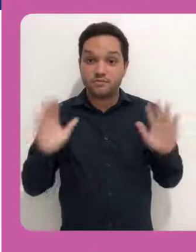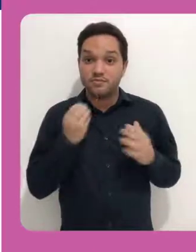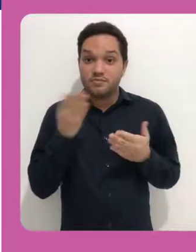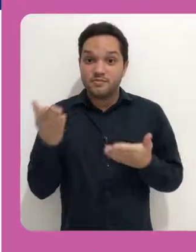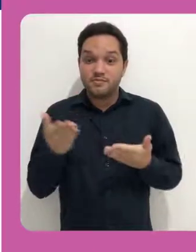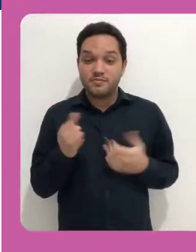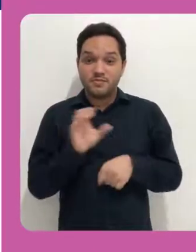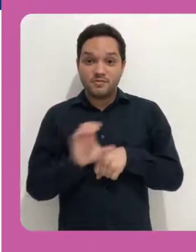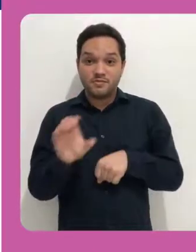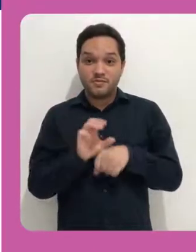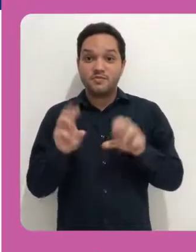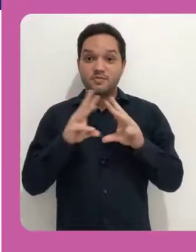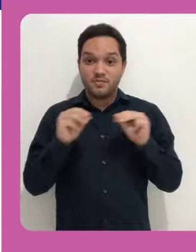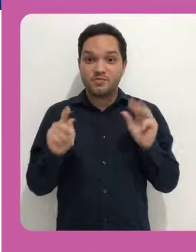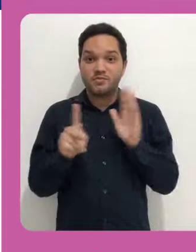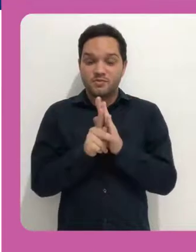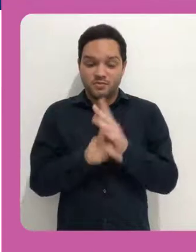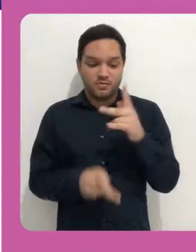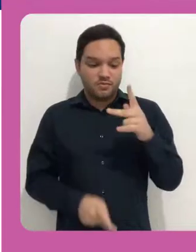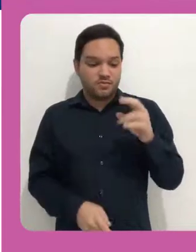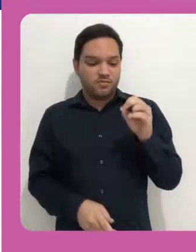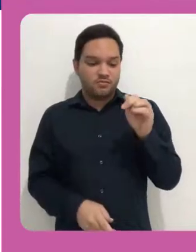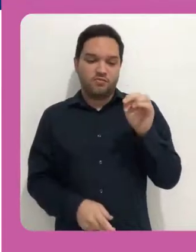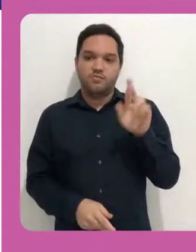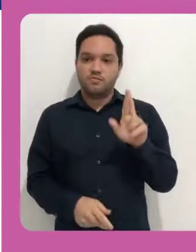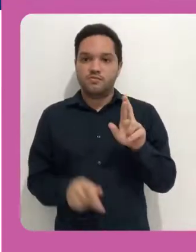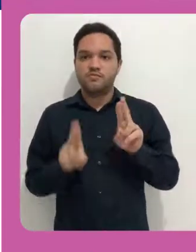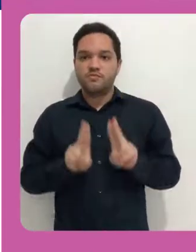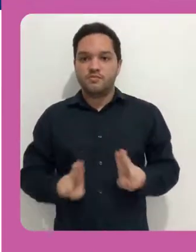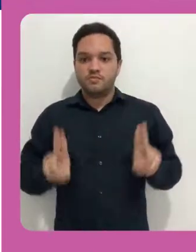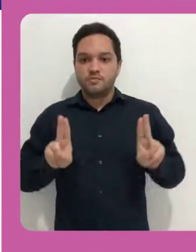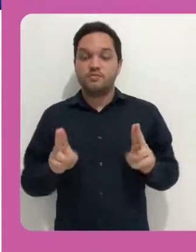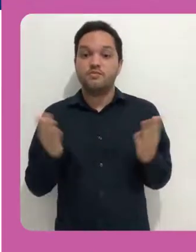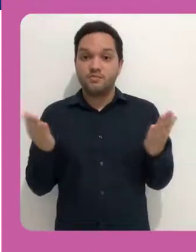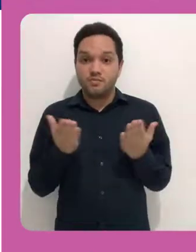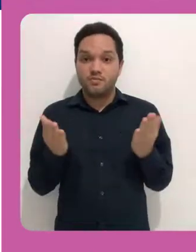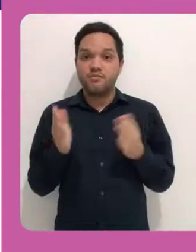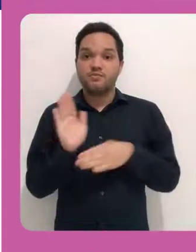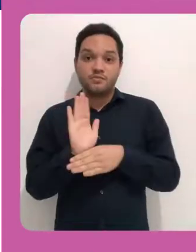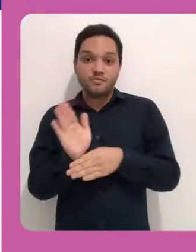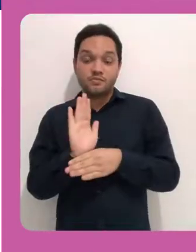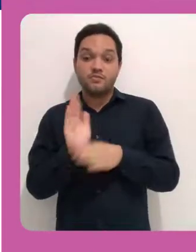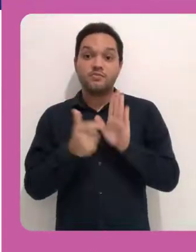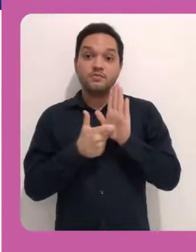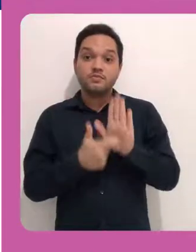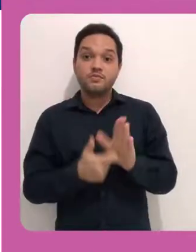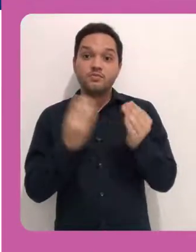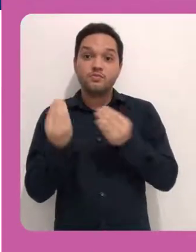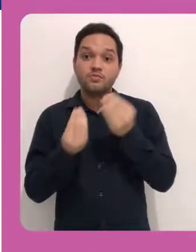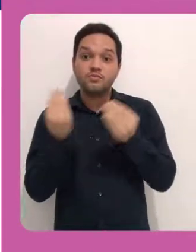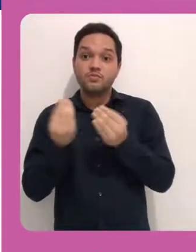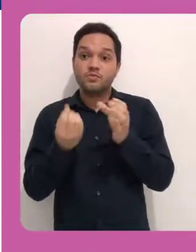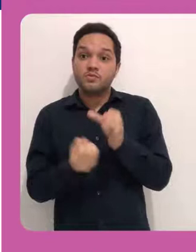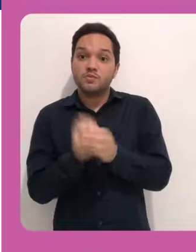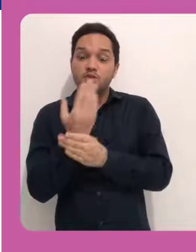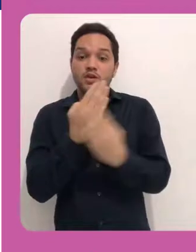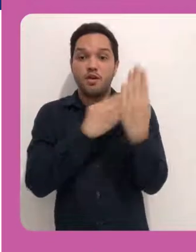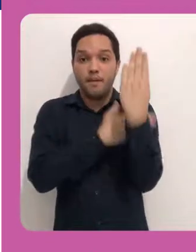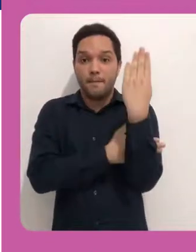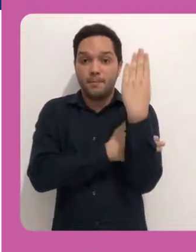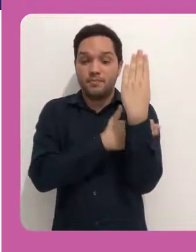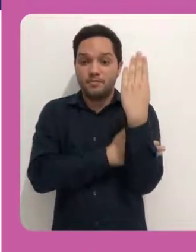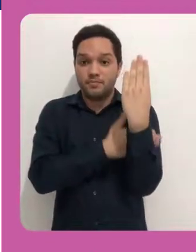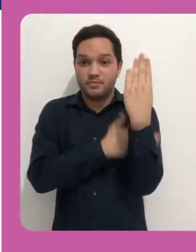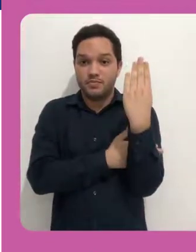incluir o recurso pasta, com diversos arquivos, na sua sala, na sua disciplina do Moodle. Estamos